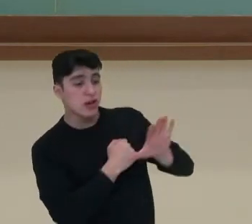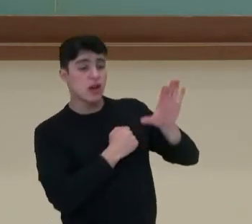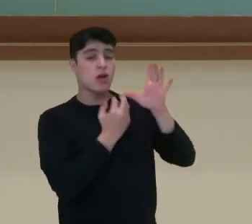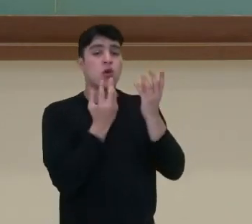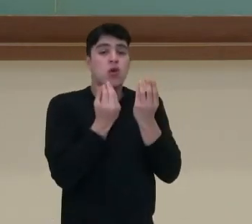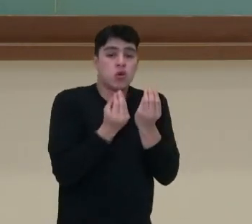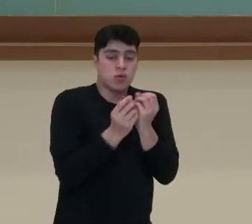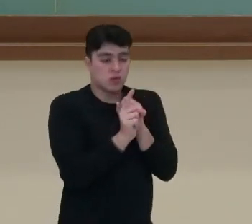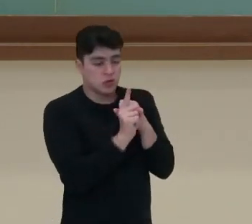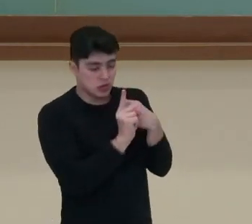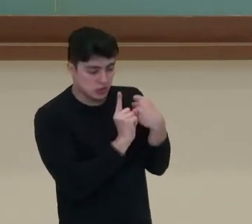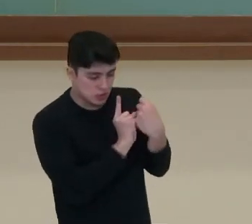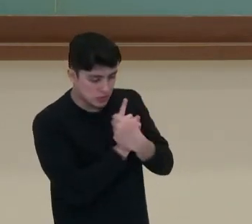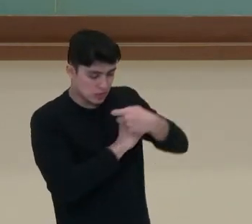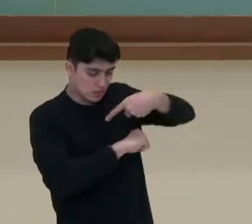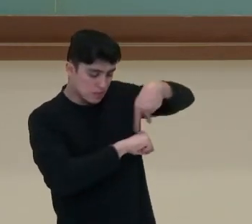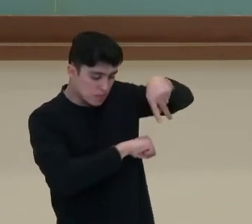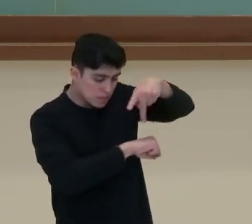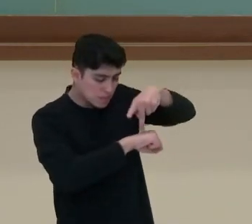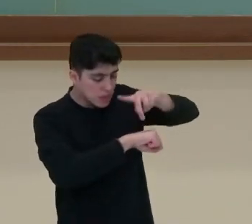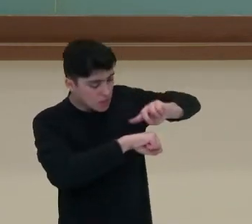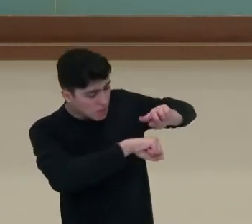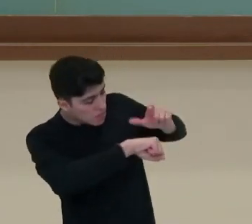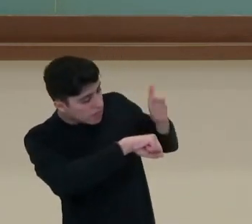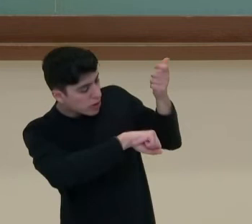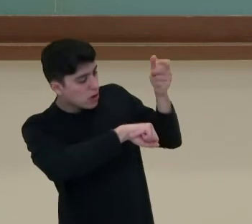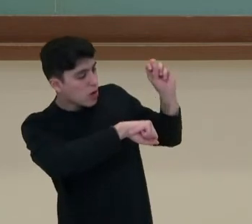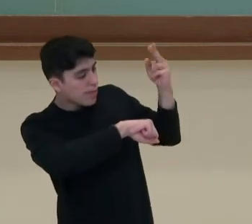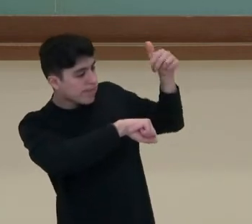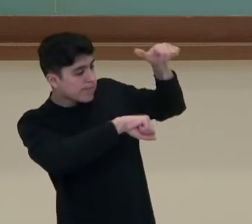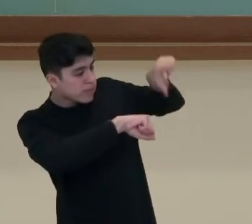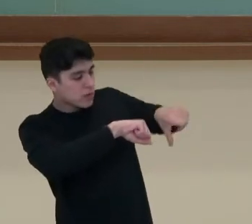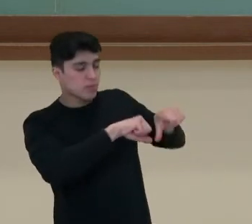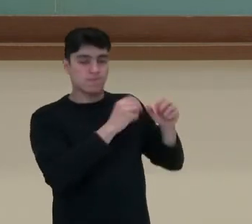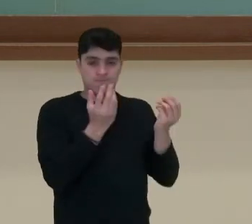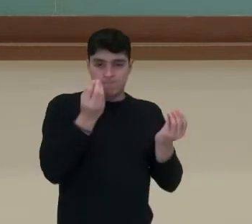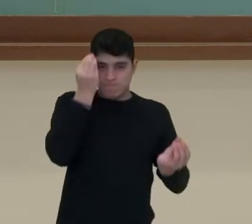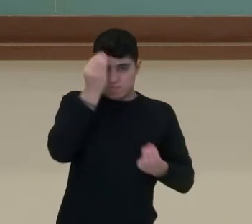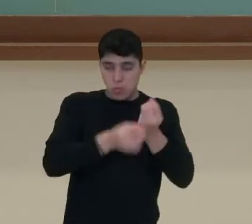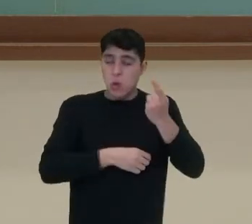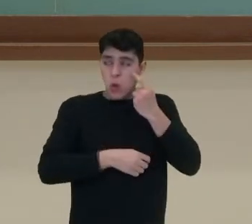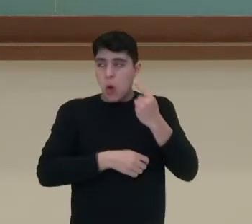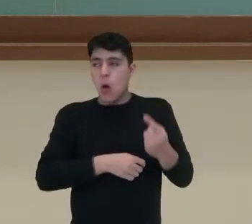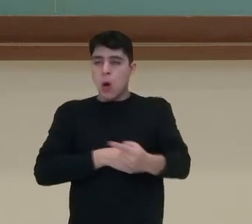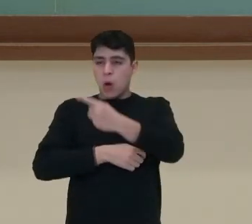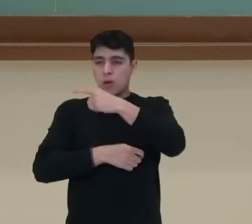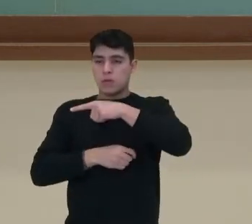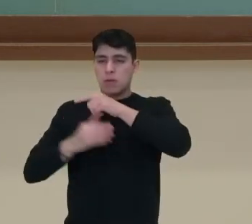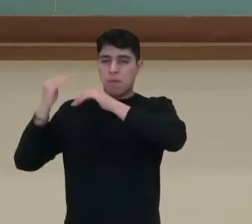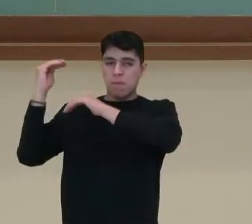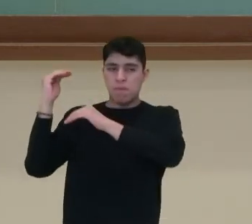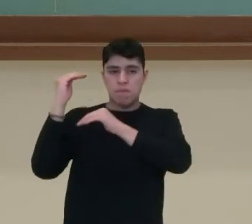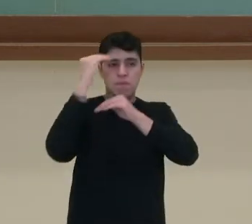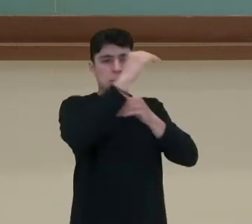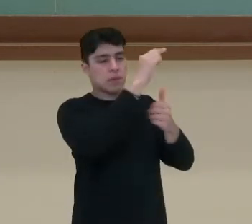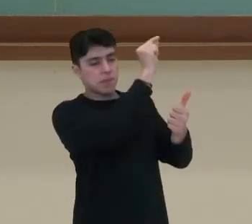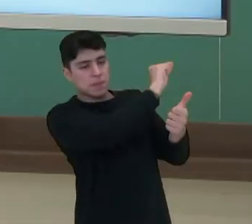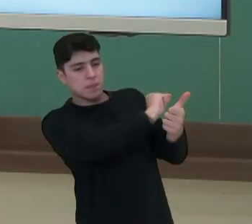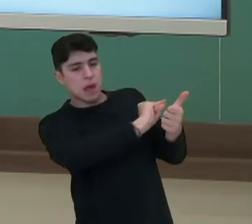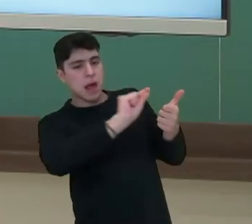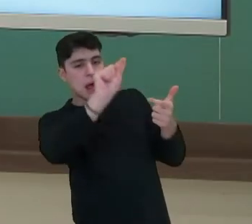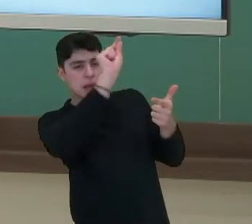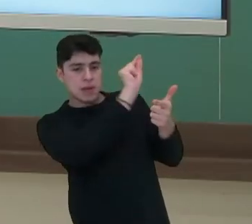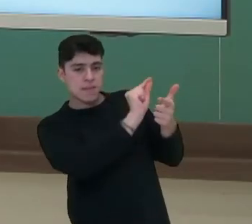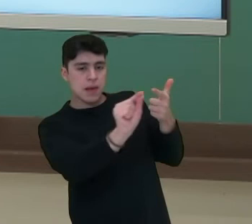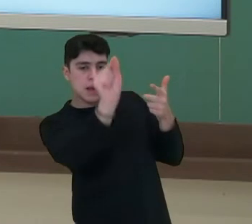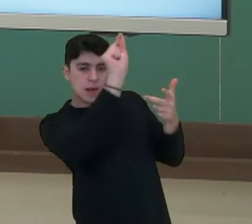sociais e econômicas dos países. Vamos acompanhar aqui então alguns exemplos, tá bom? Isso tudo então é baseado em quê, né? Vamos ler